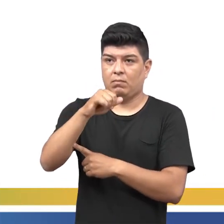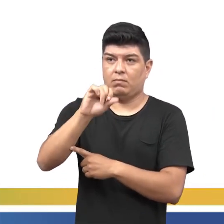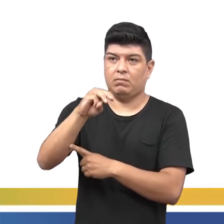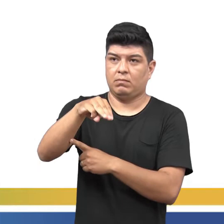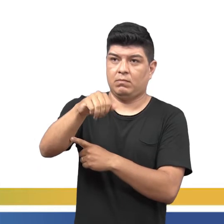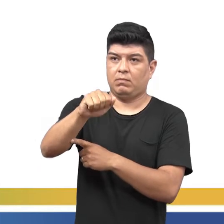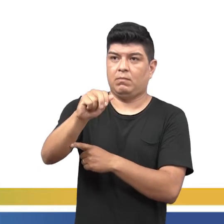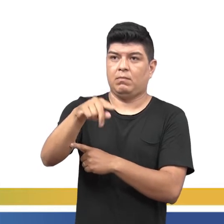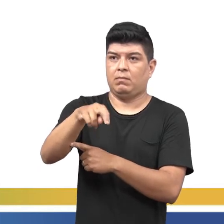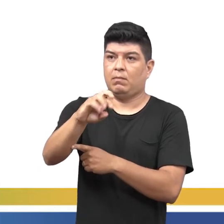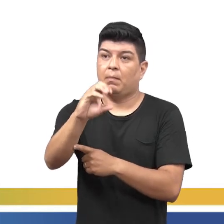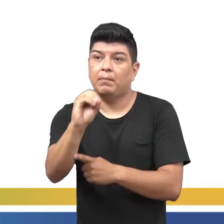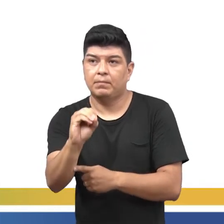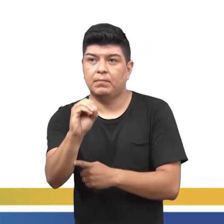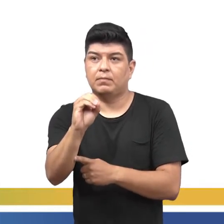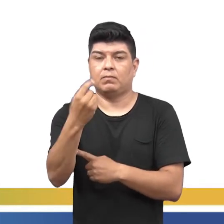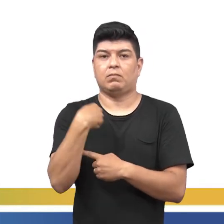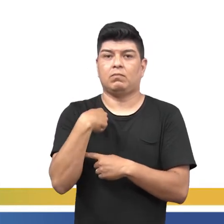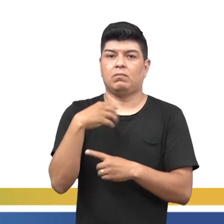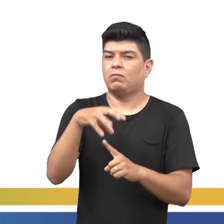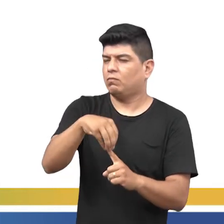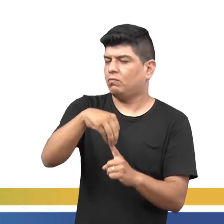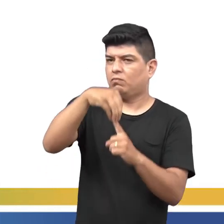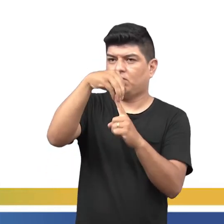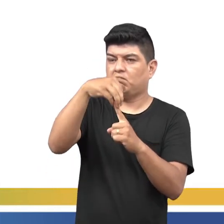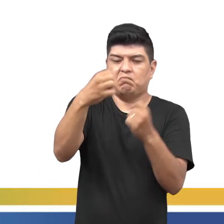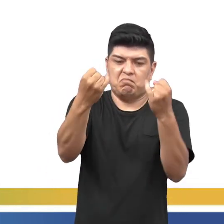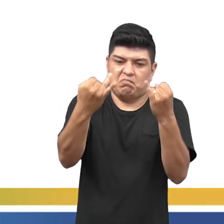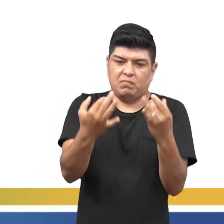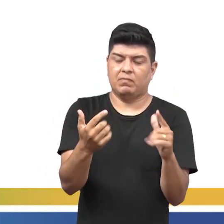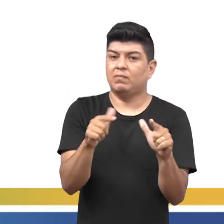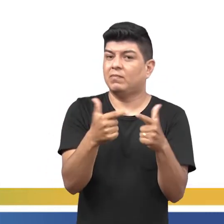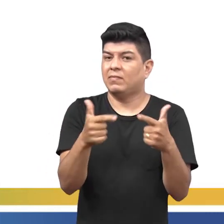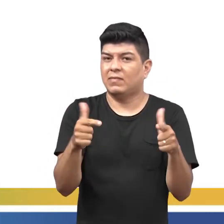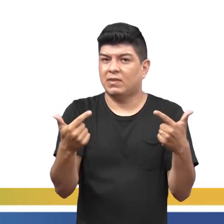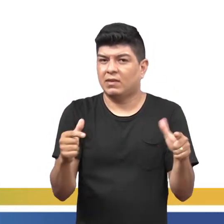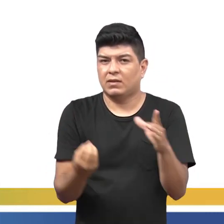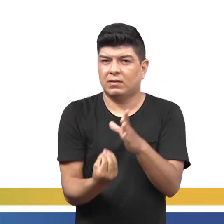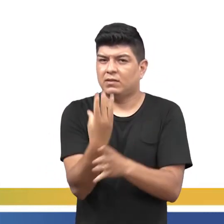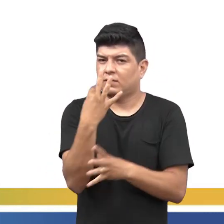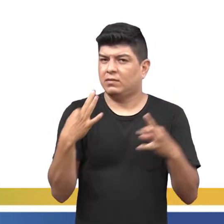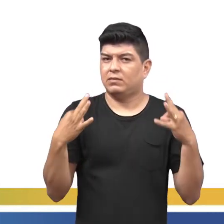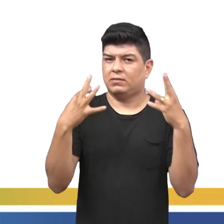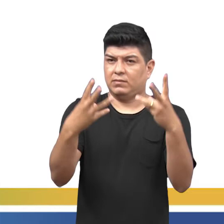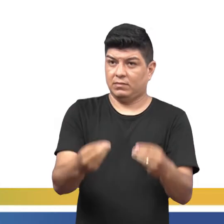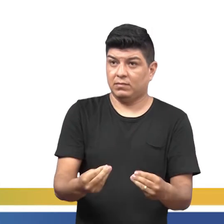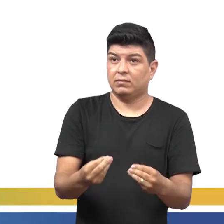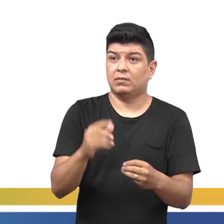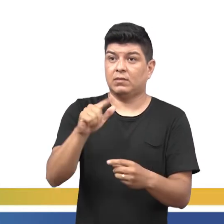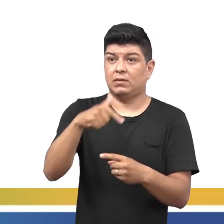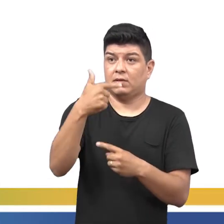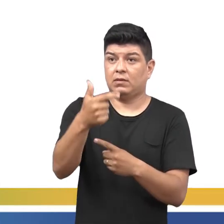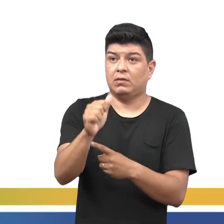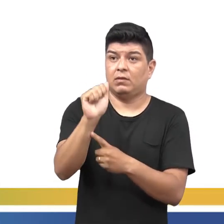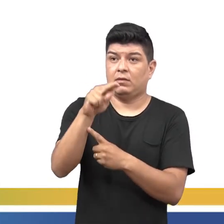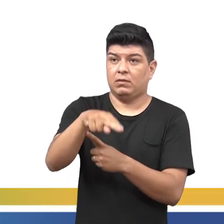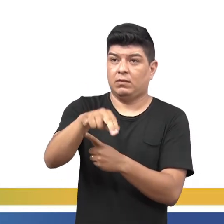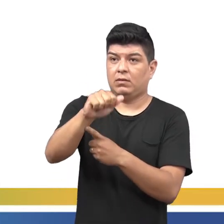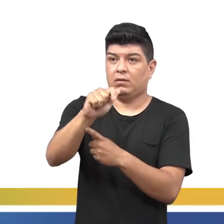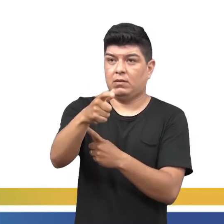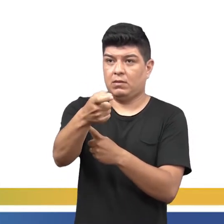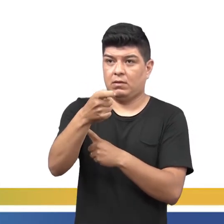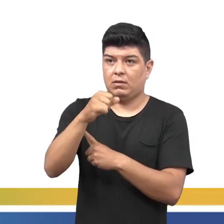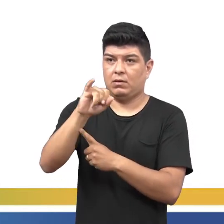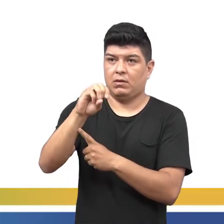o indefinido, aquele que não dá para a gente decifrar, que deu origem a todas as coisas. Para o Anaxímenes de Mileto,